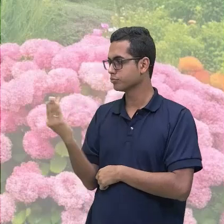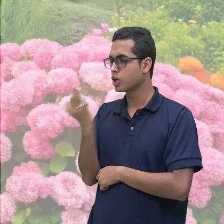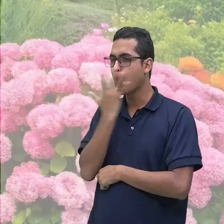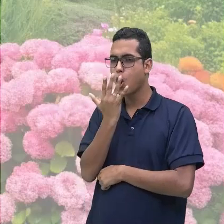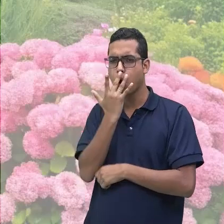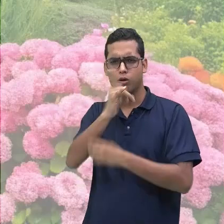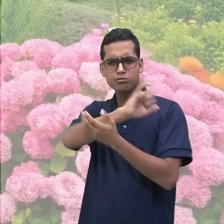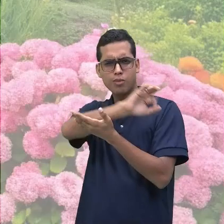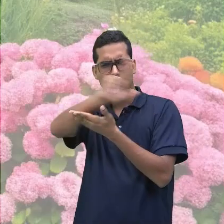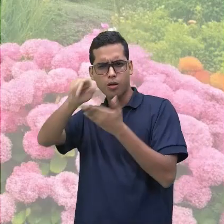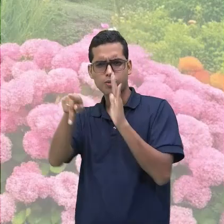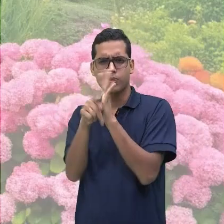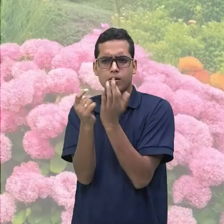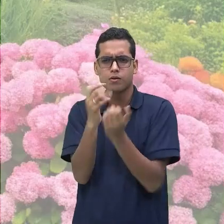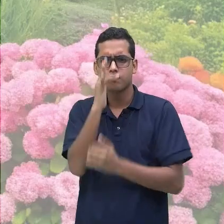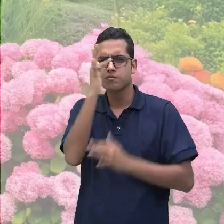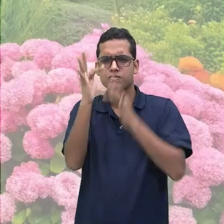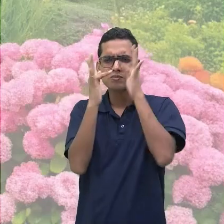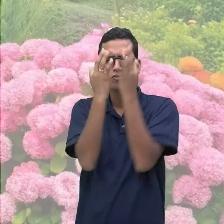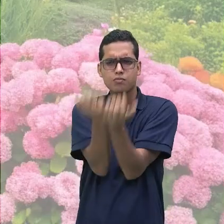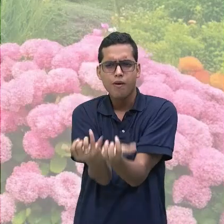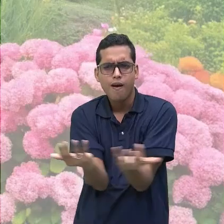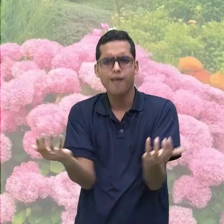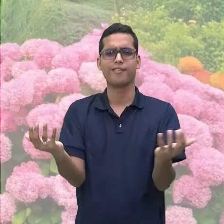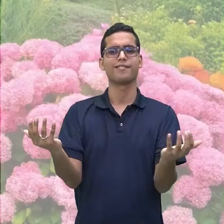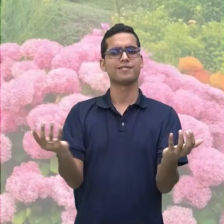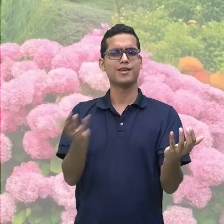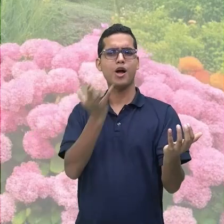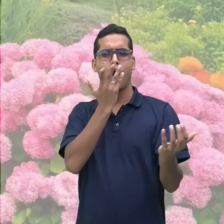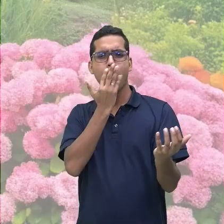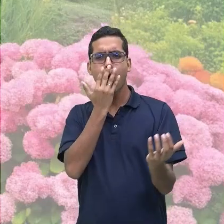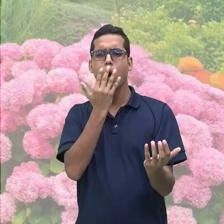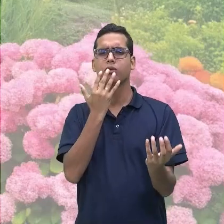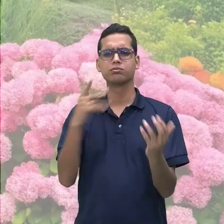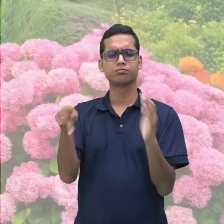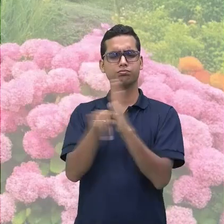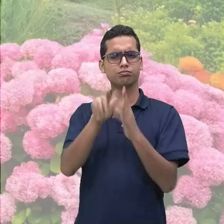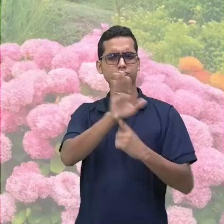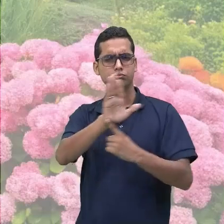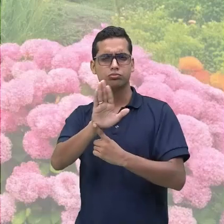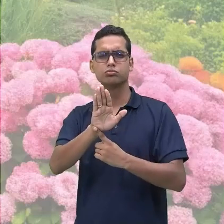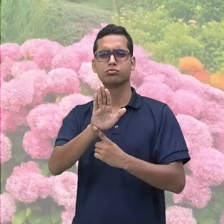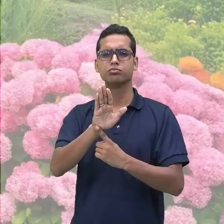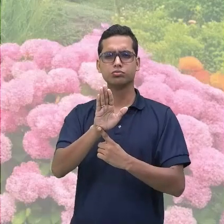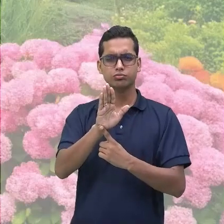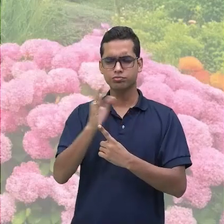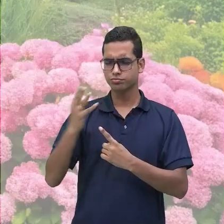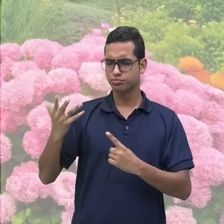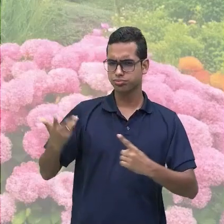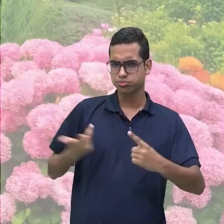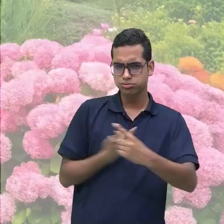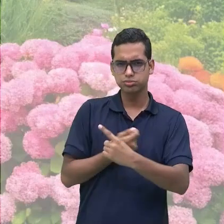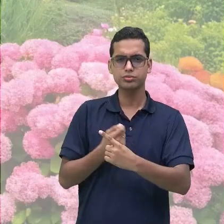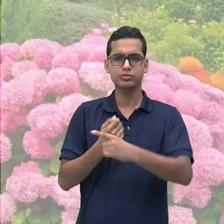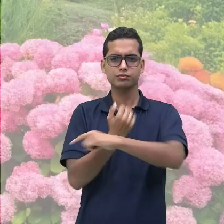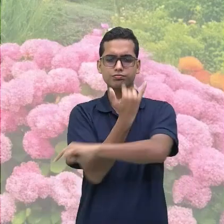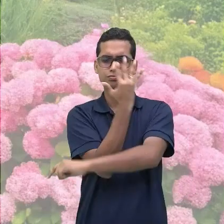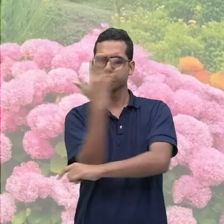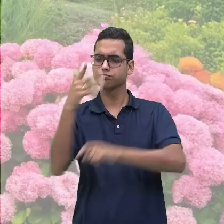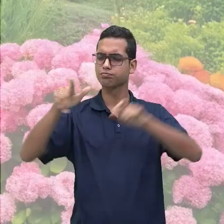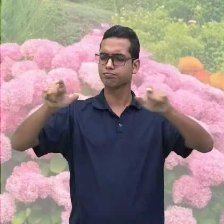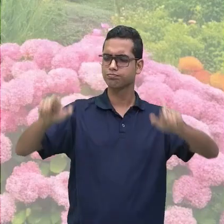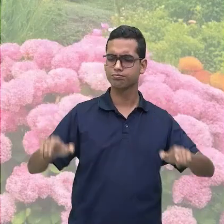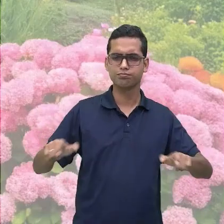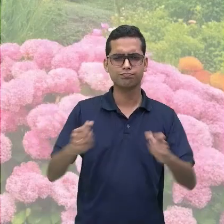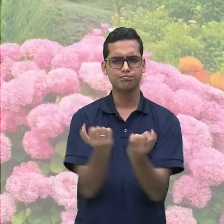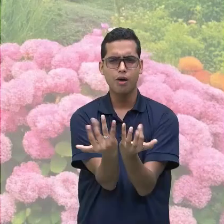as cores vibram. Então compõe toda essa obra, essa paisagem, esse jardim,